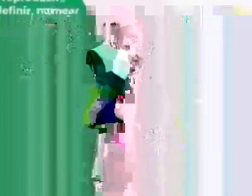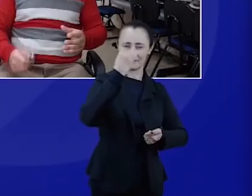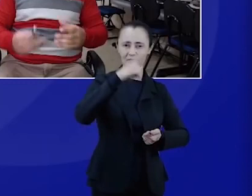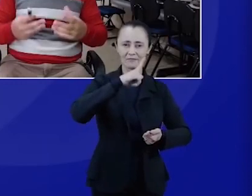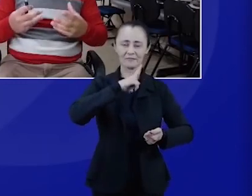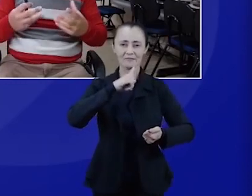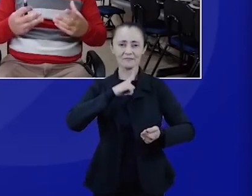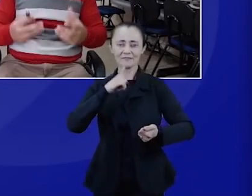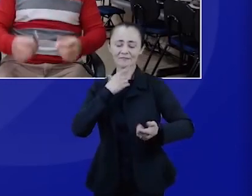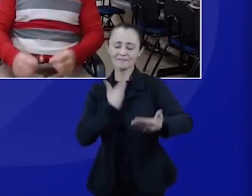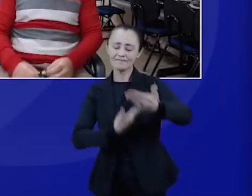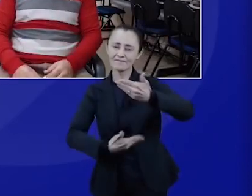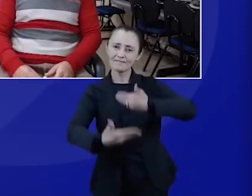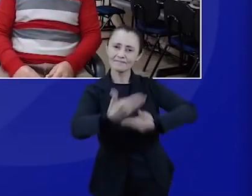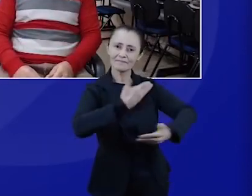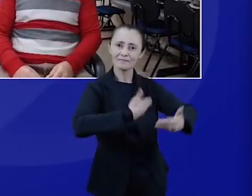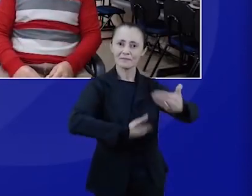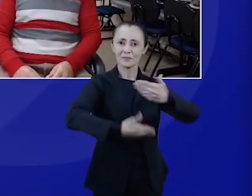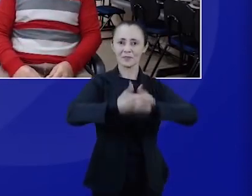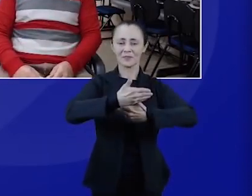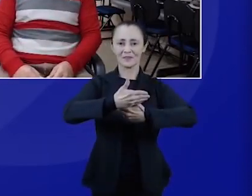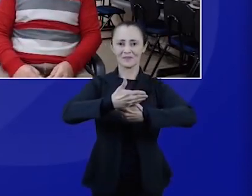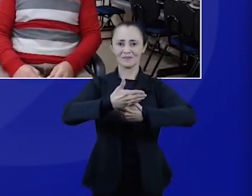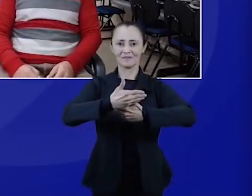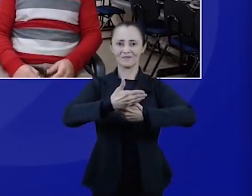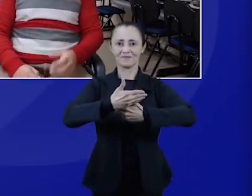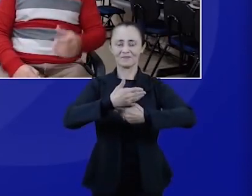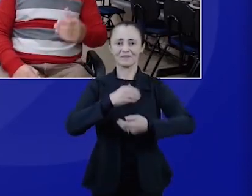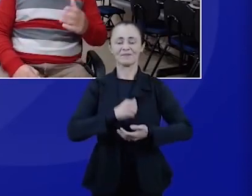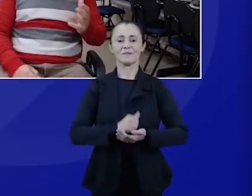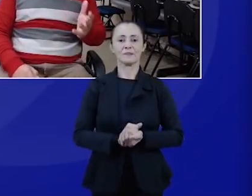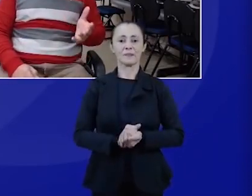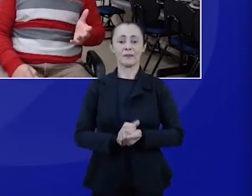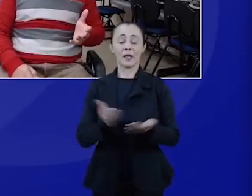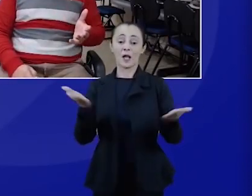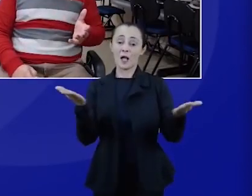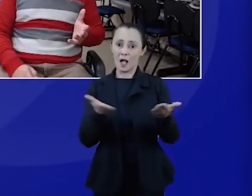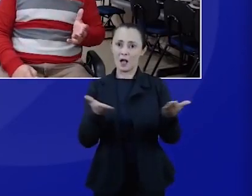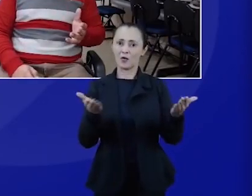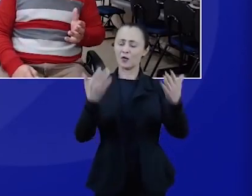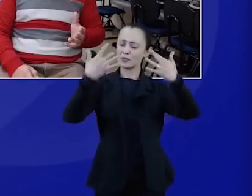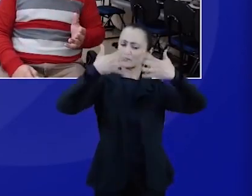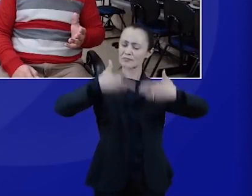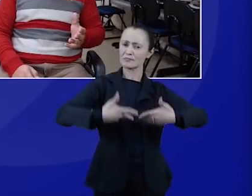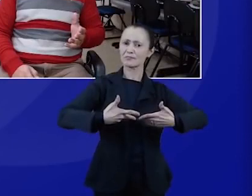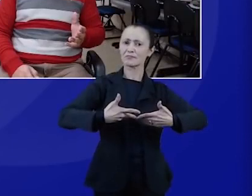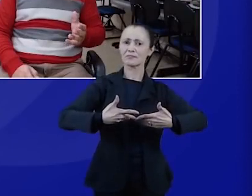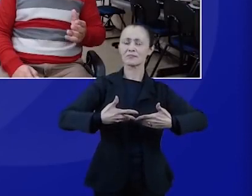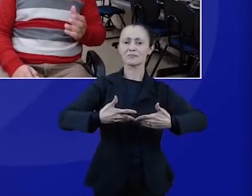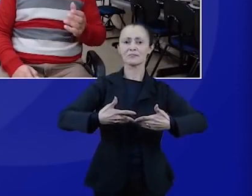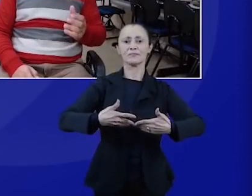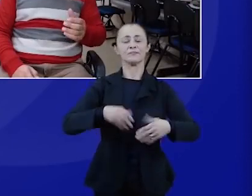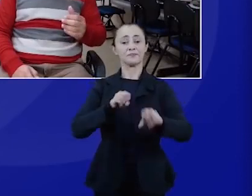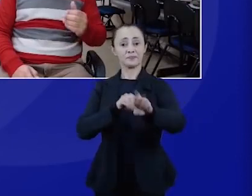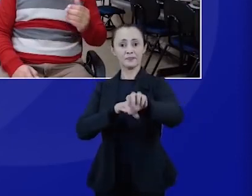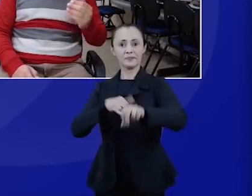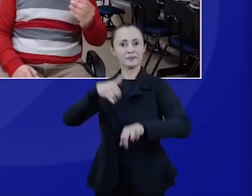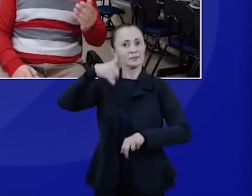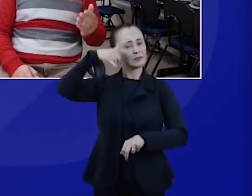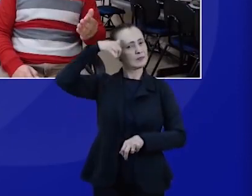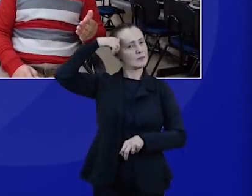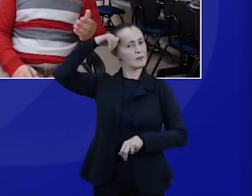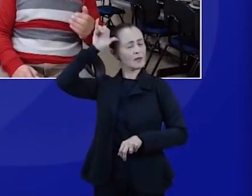isso bem arraigado no nosso conhecimento. Agora falaremos um pouquinho da educação do campo e toda a